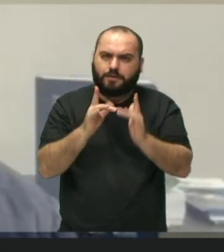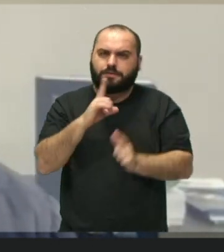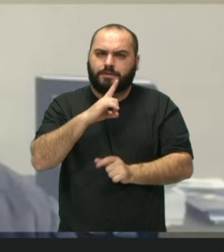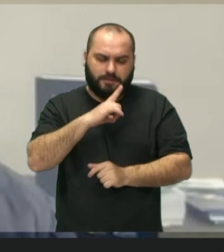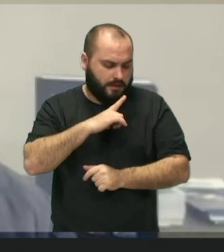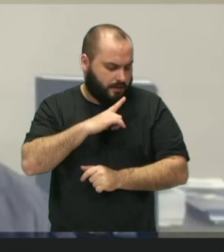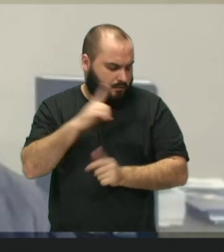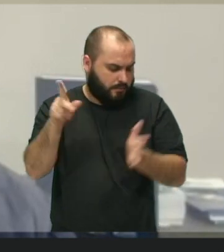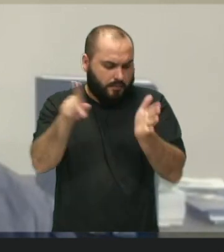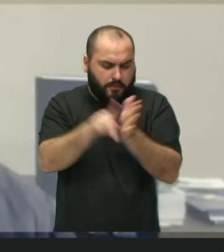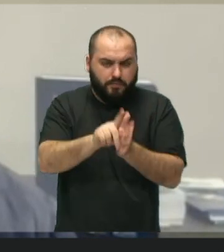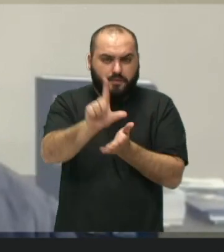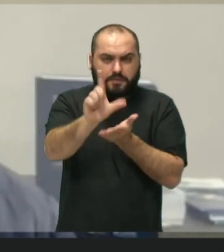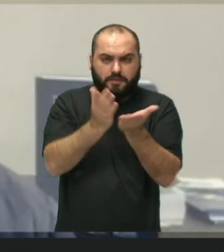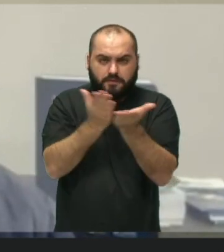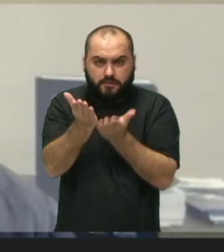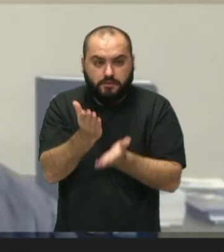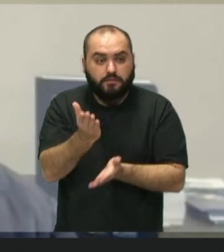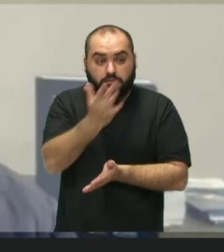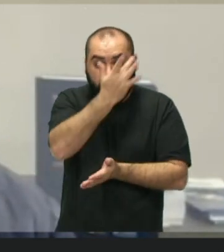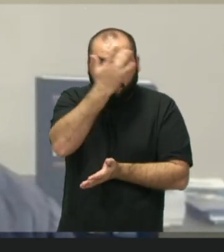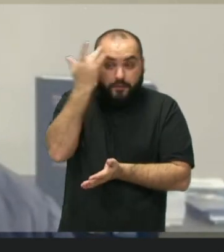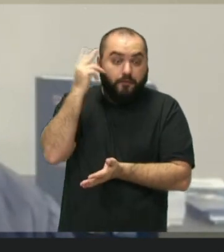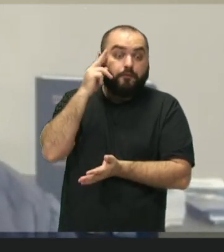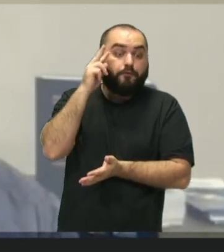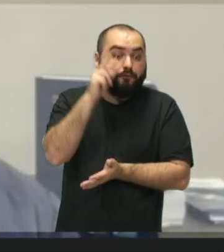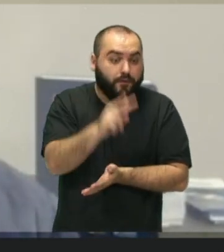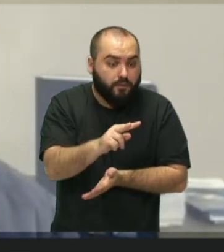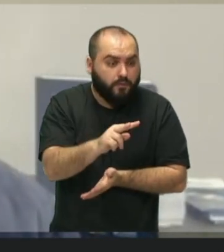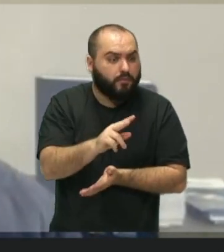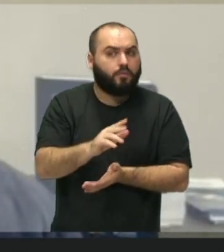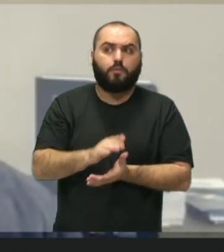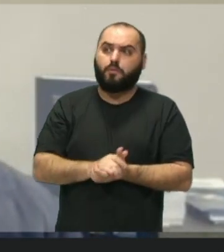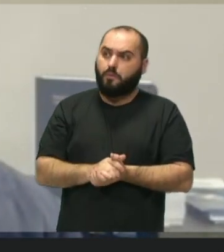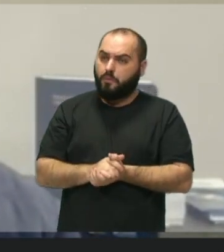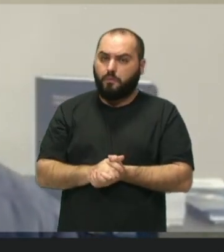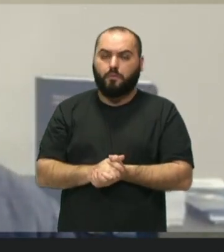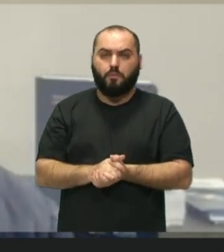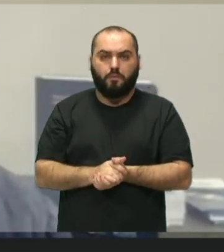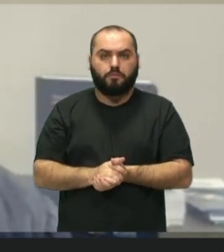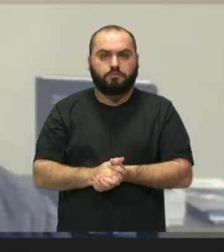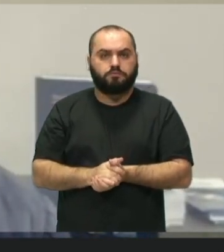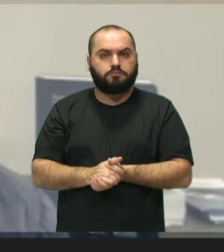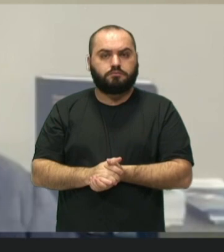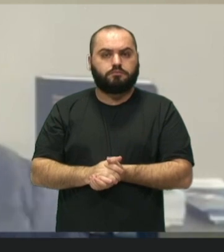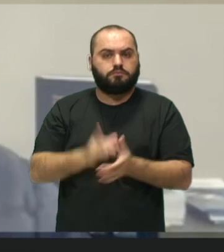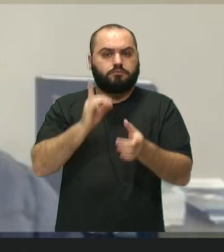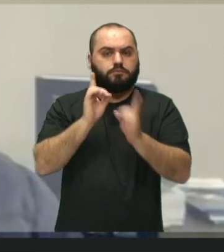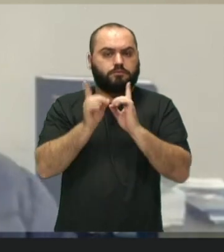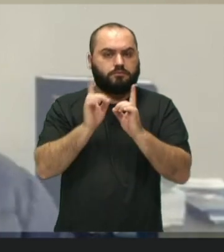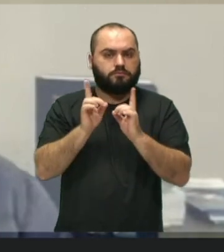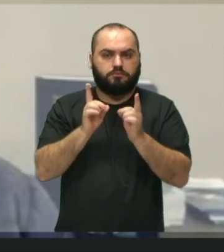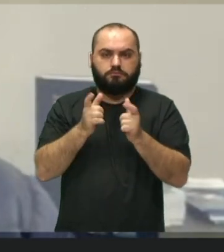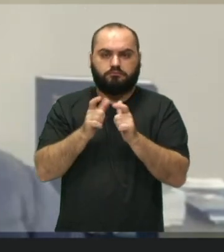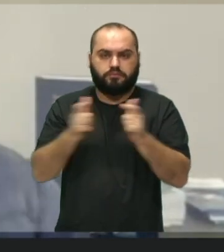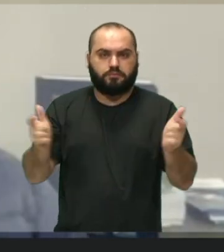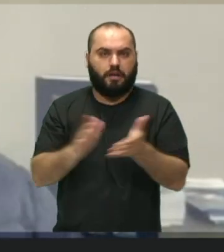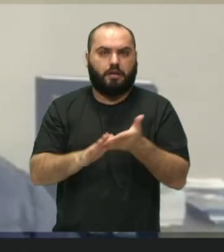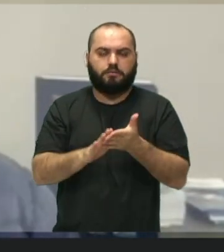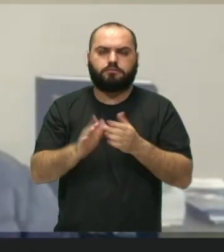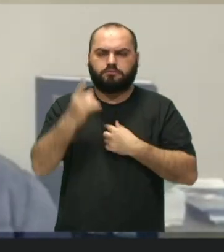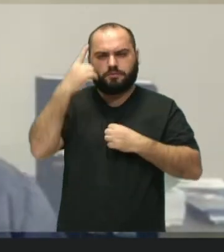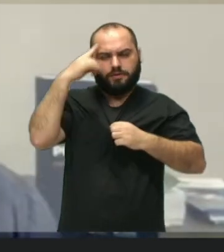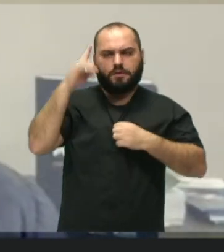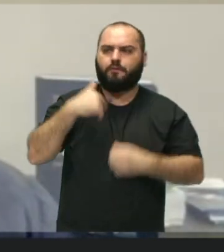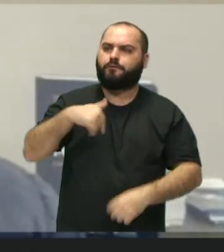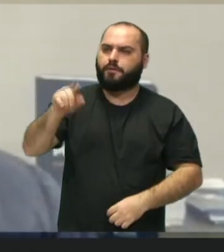das licitações, elas realmente viram a possibilidade de fazer uma manifestação técnica, né, sem estardalhaço. Eu passei na